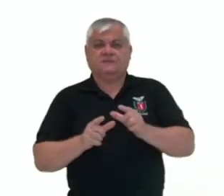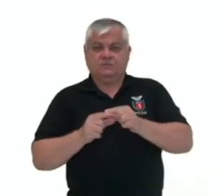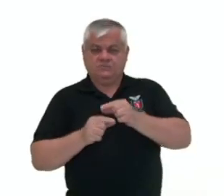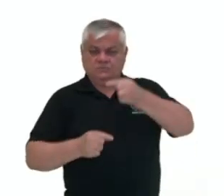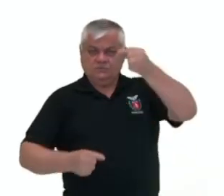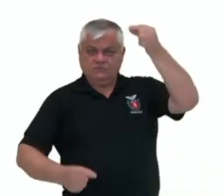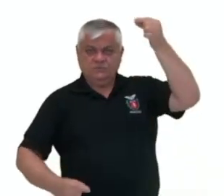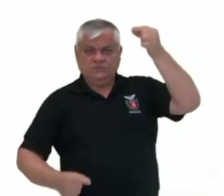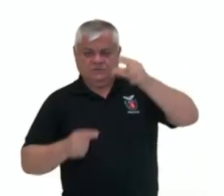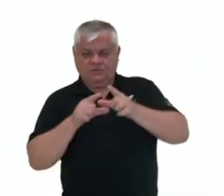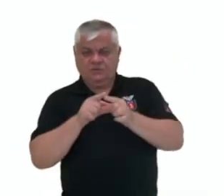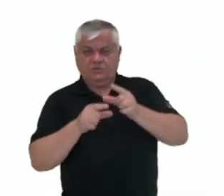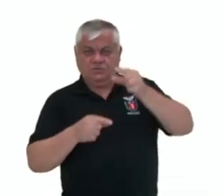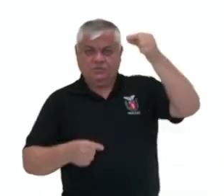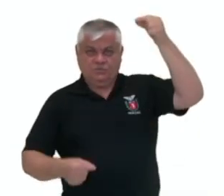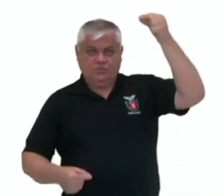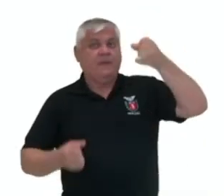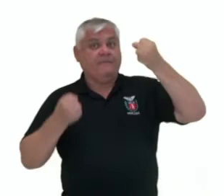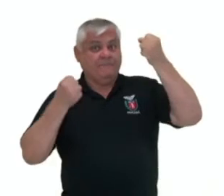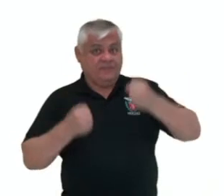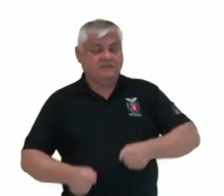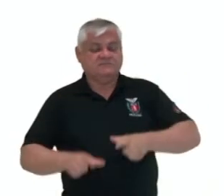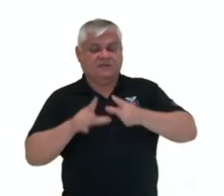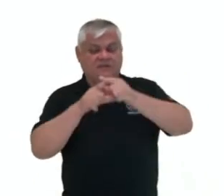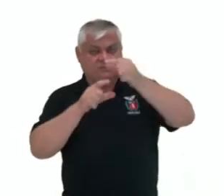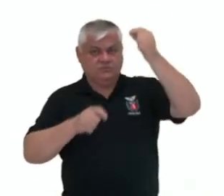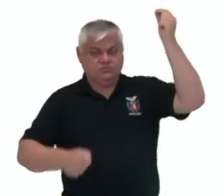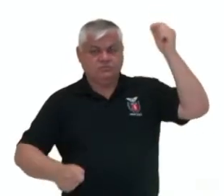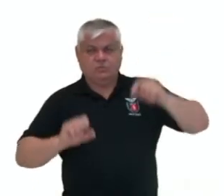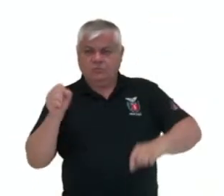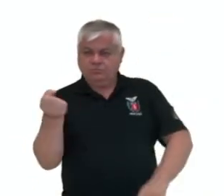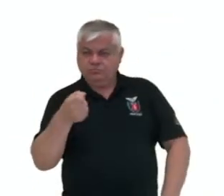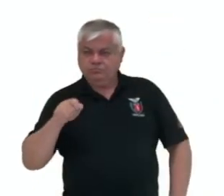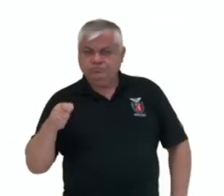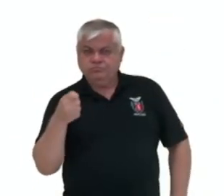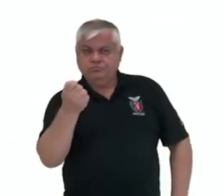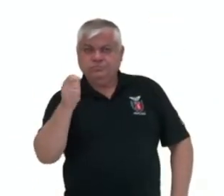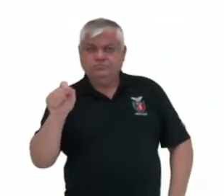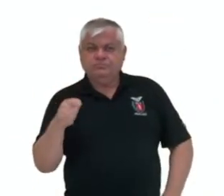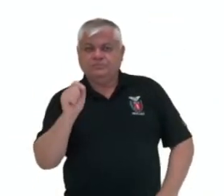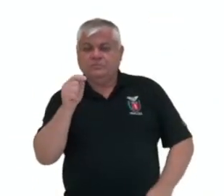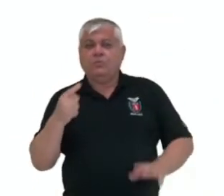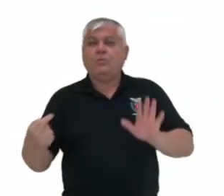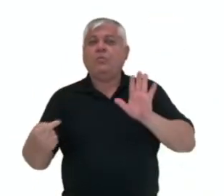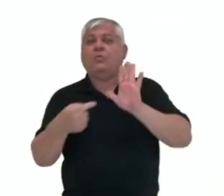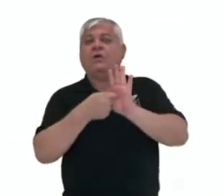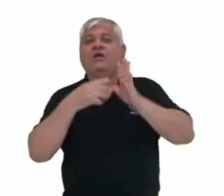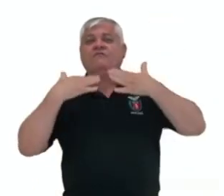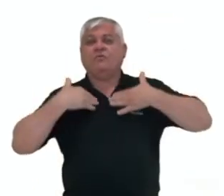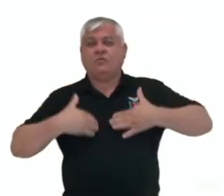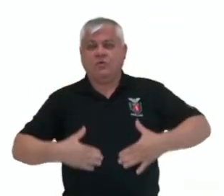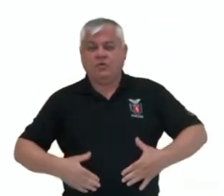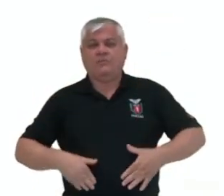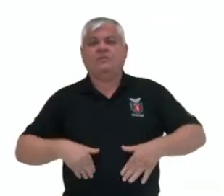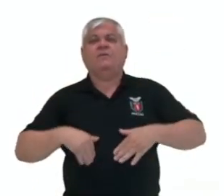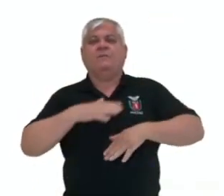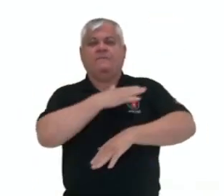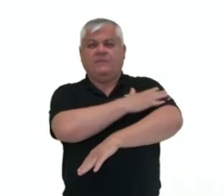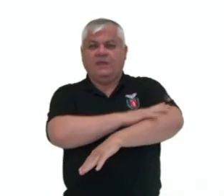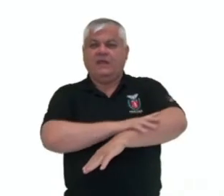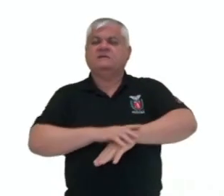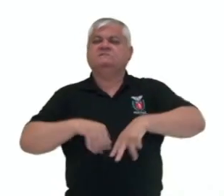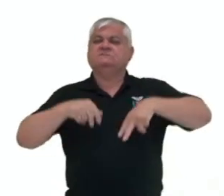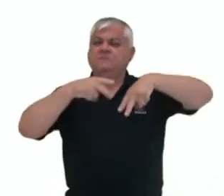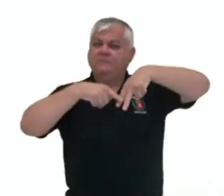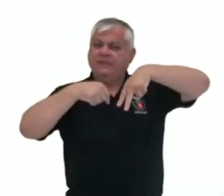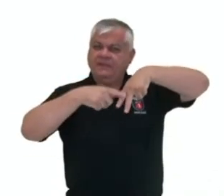a espada, que é a arma mais pesada, o combate é mais lento, o alvo é todo o corpo, incluindo a máscara, braços e pernas. O toque é com a ponta